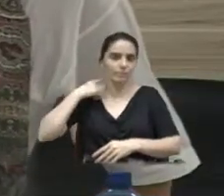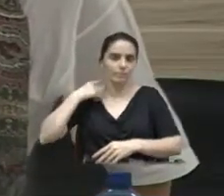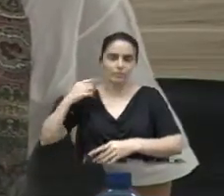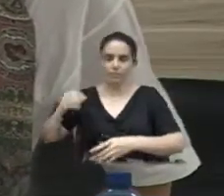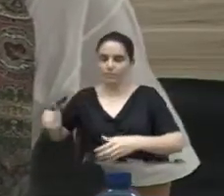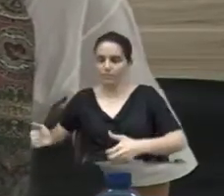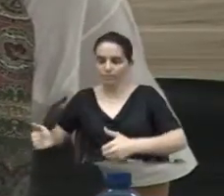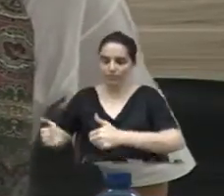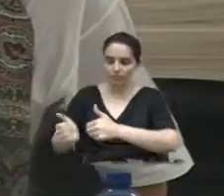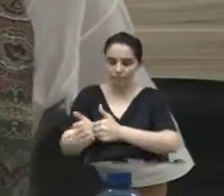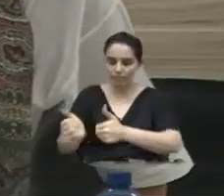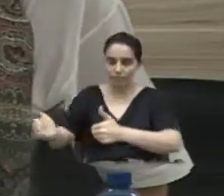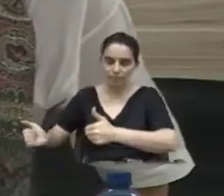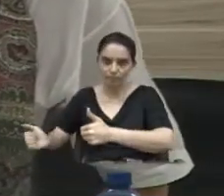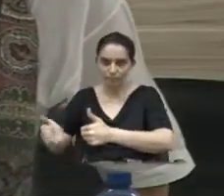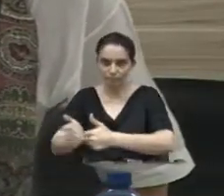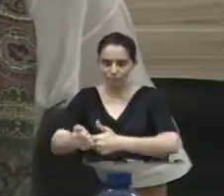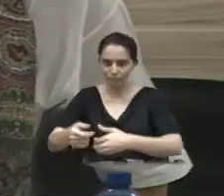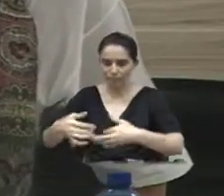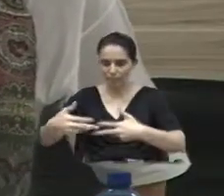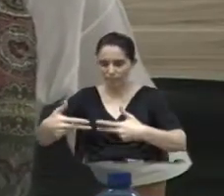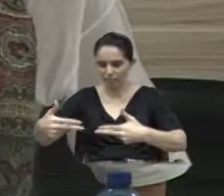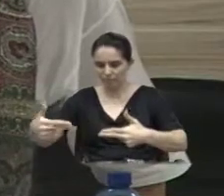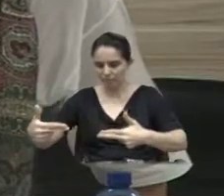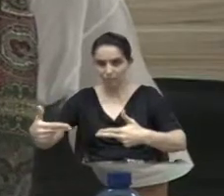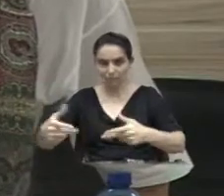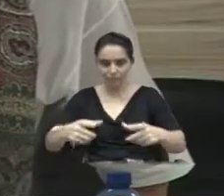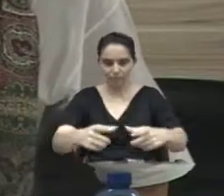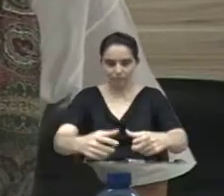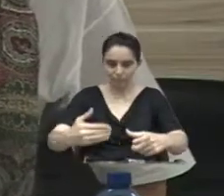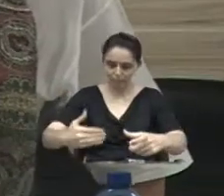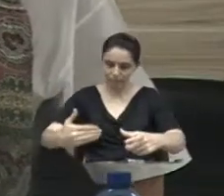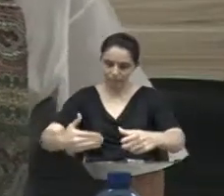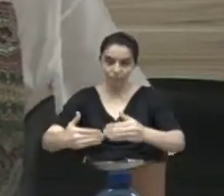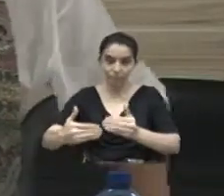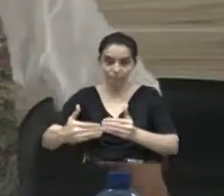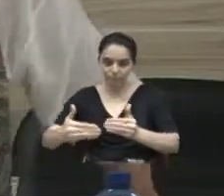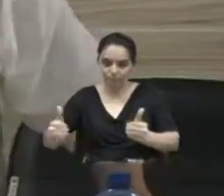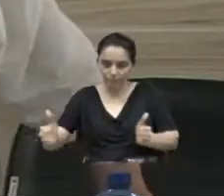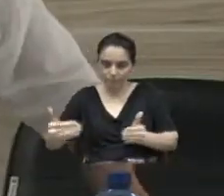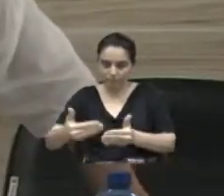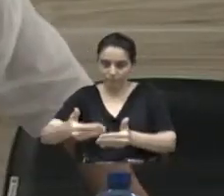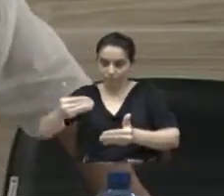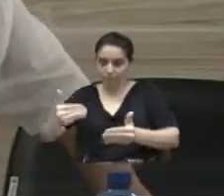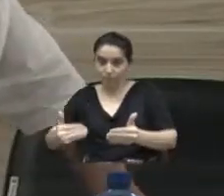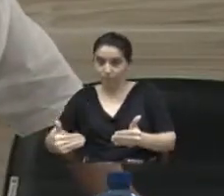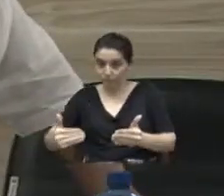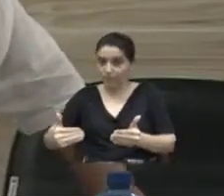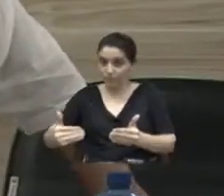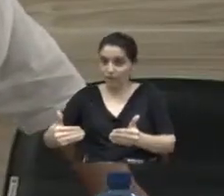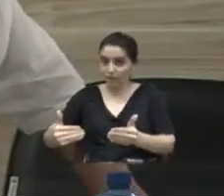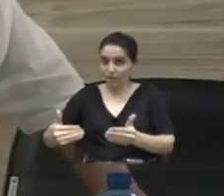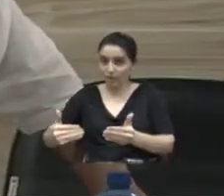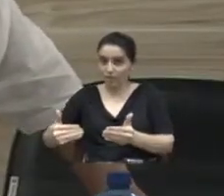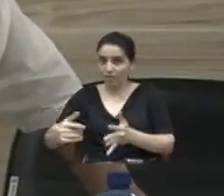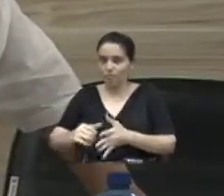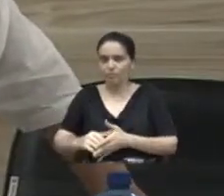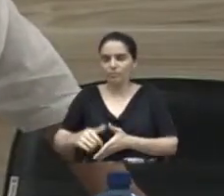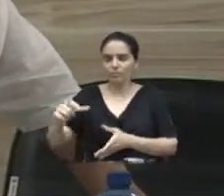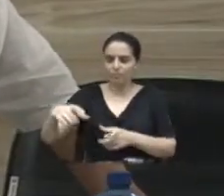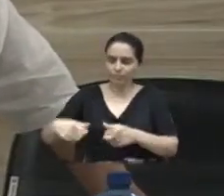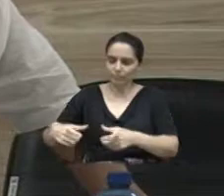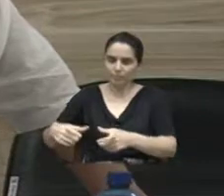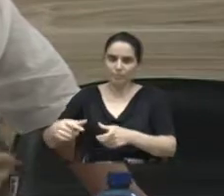pessoas vão, depois do trabalho, pegam esses materiais, tentam levar até o ecoponto